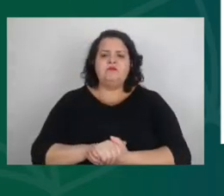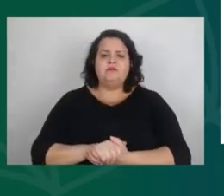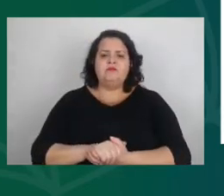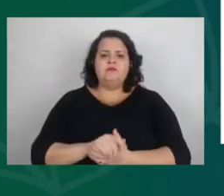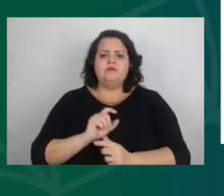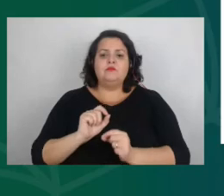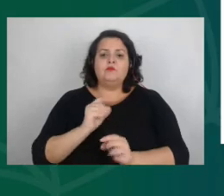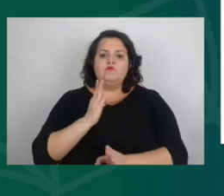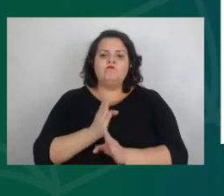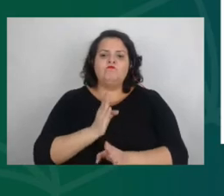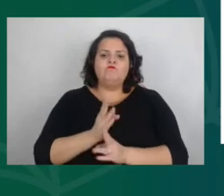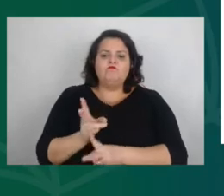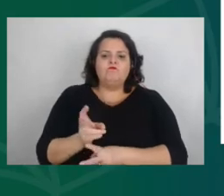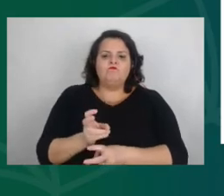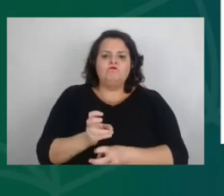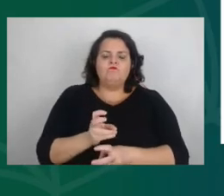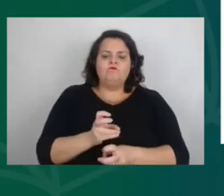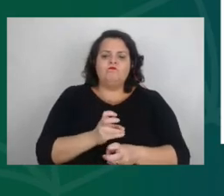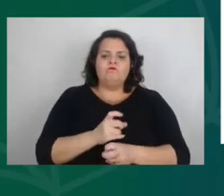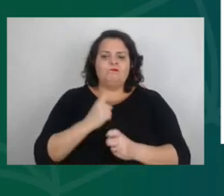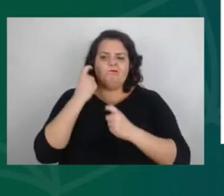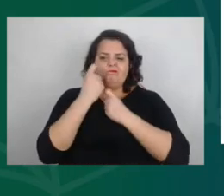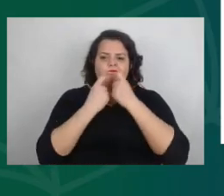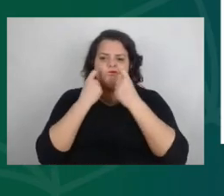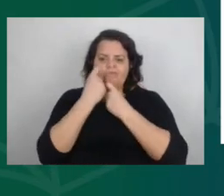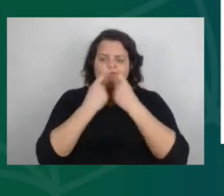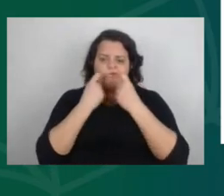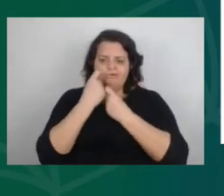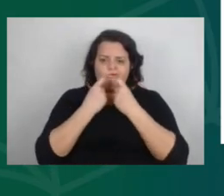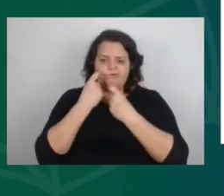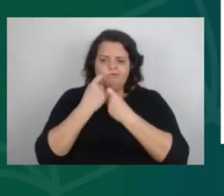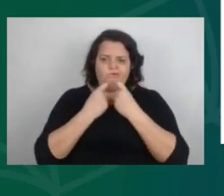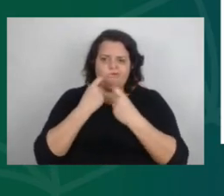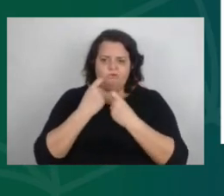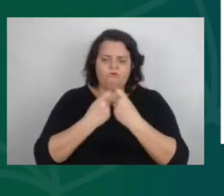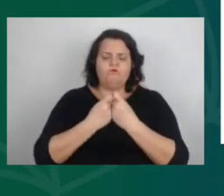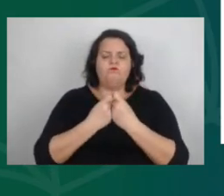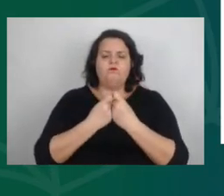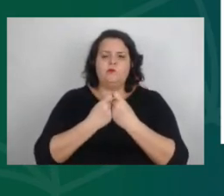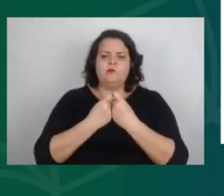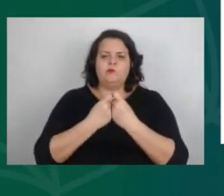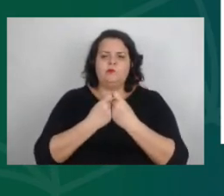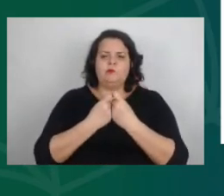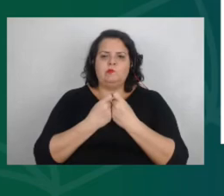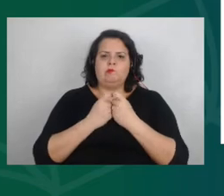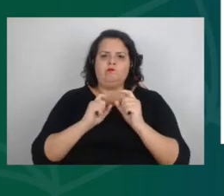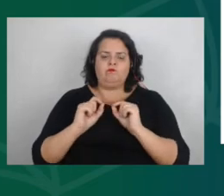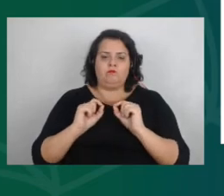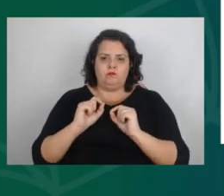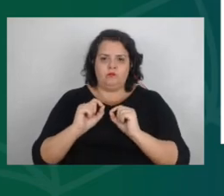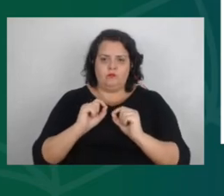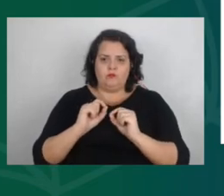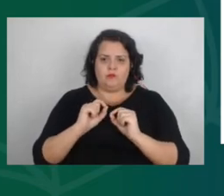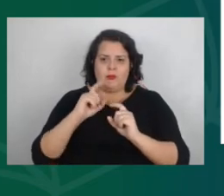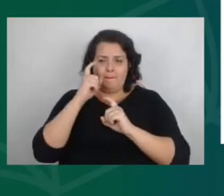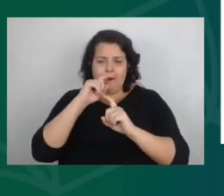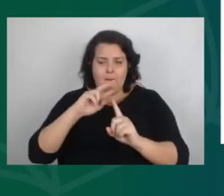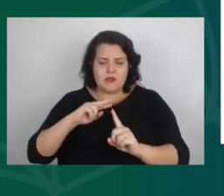realidade a grande preocupação ou uma preocupação adicional, ela se fez necessária,